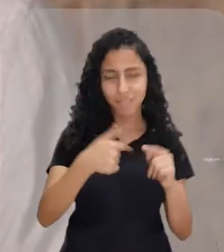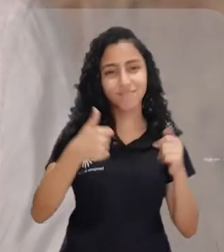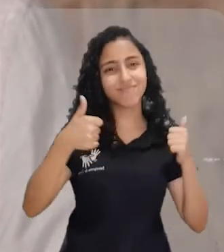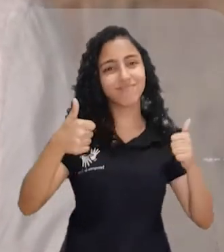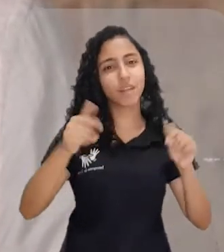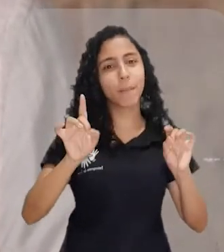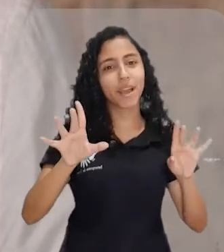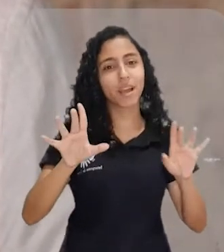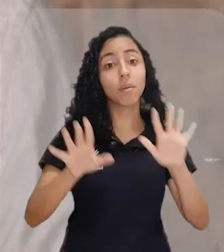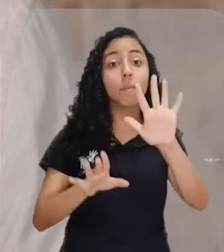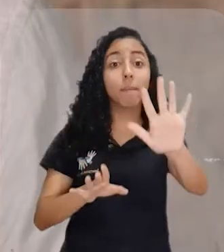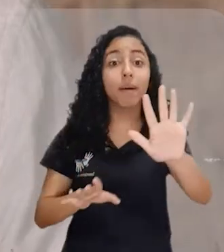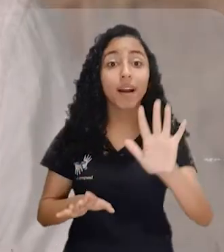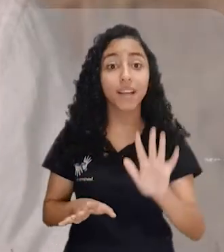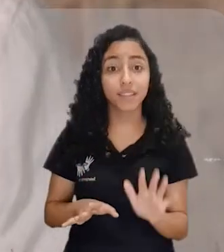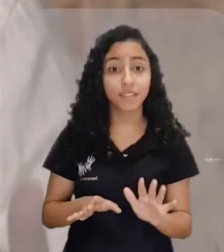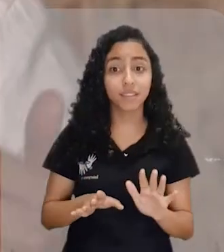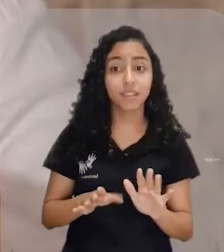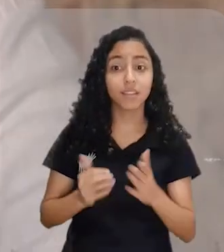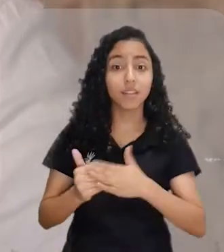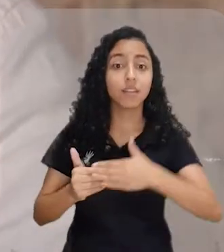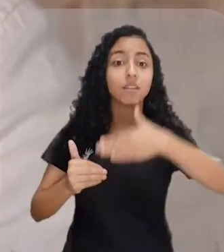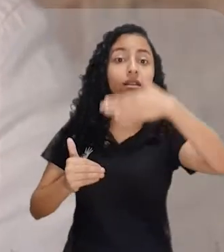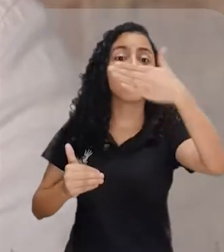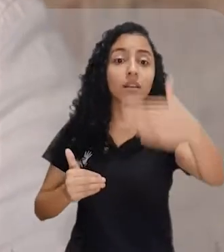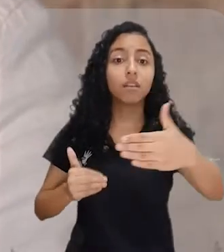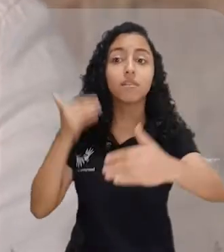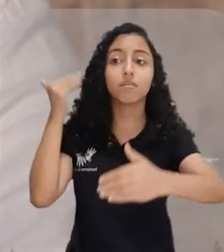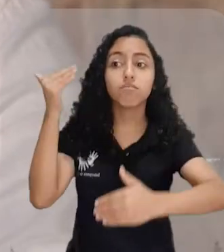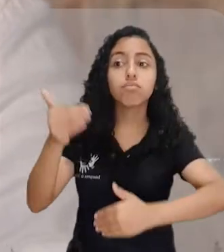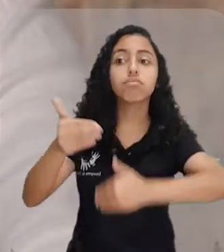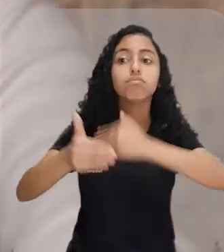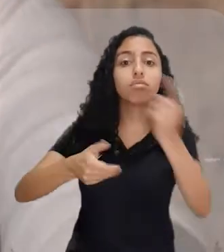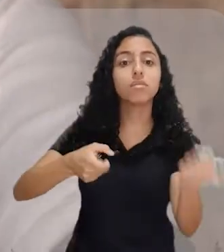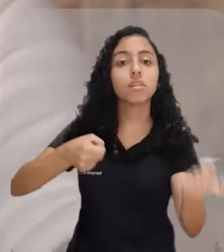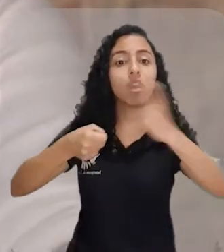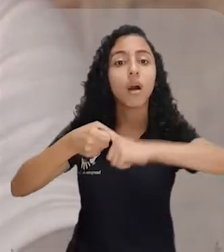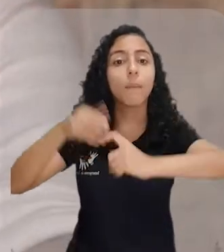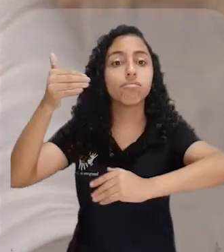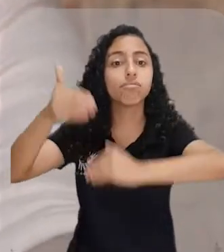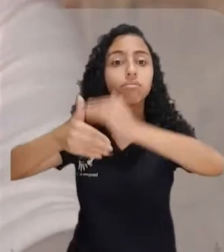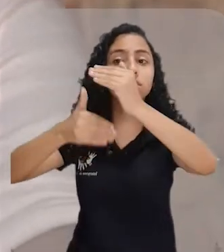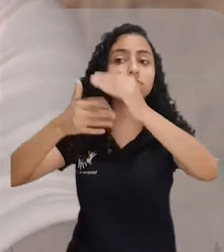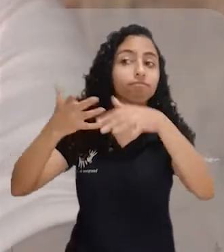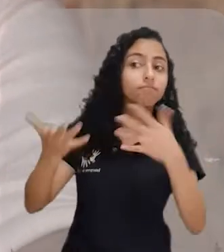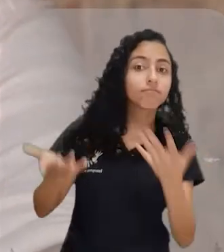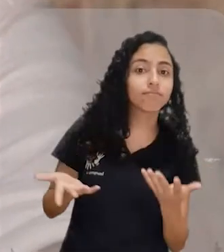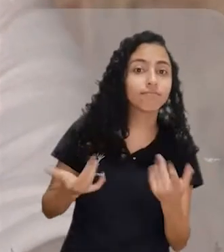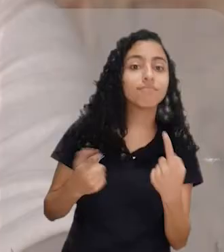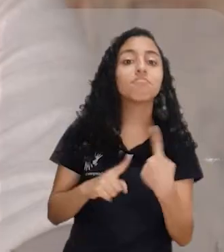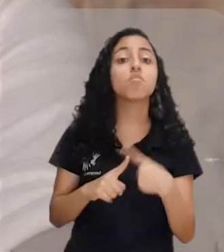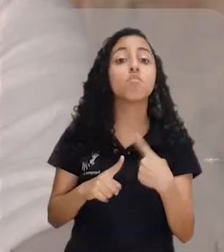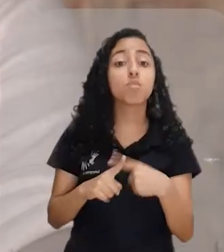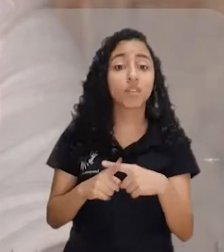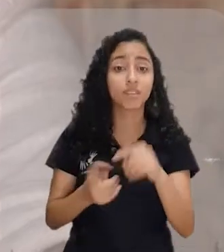é uma garantia de que o processo a longo prazo vá ocorrer, o processo de restauração. Por quê? Porque os ecossistemas